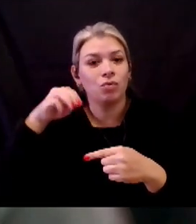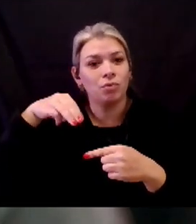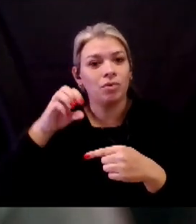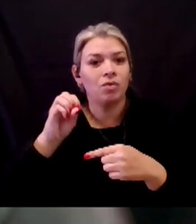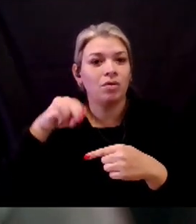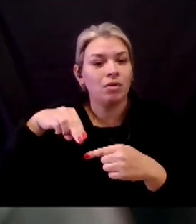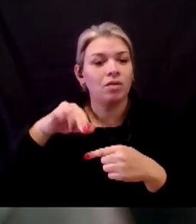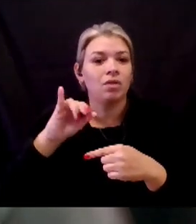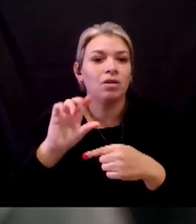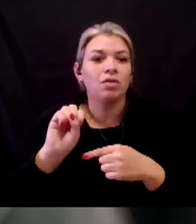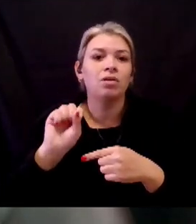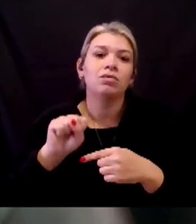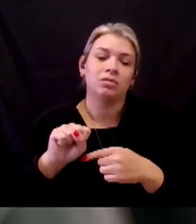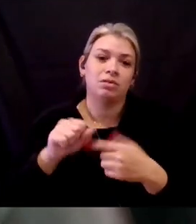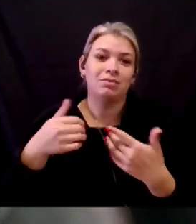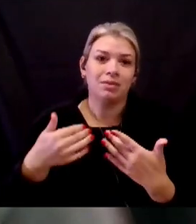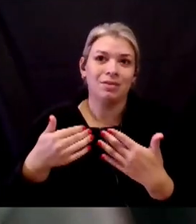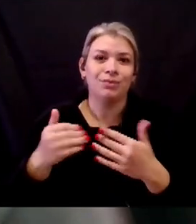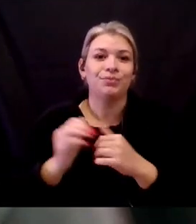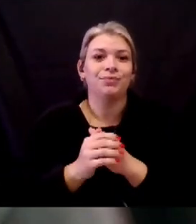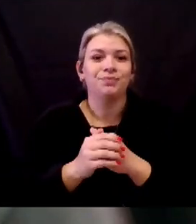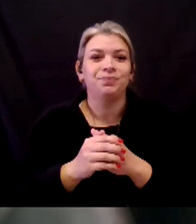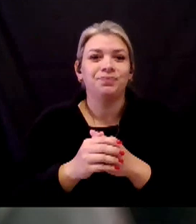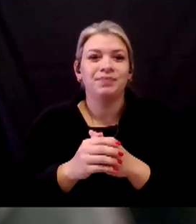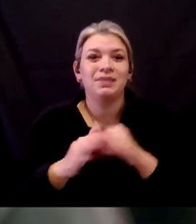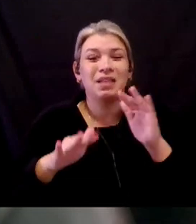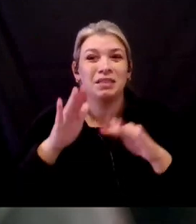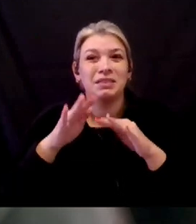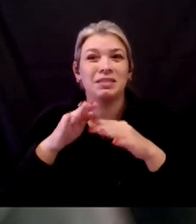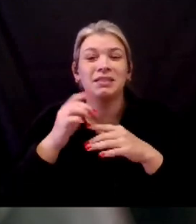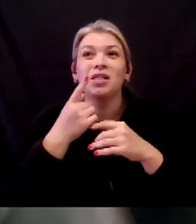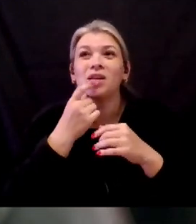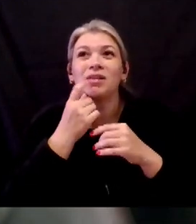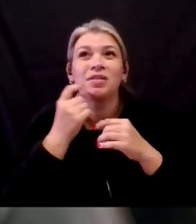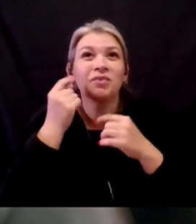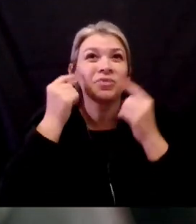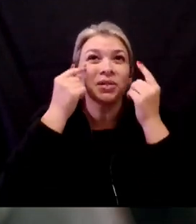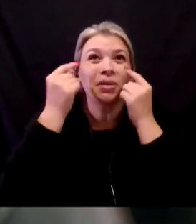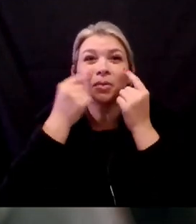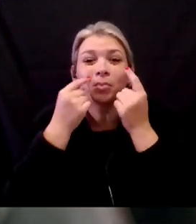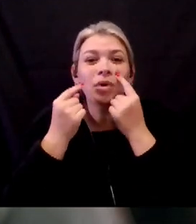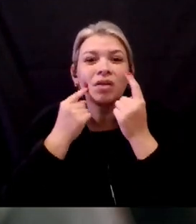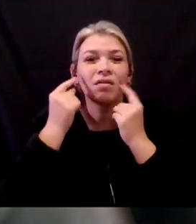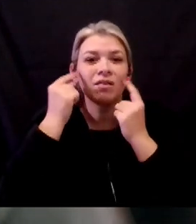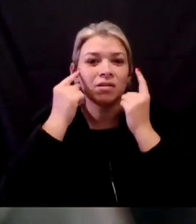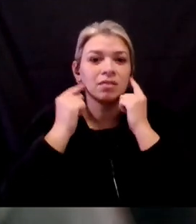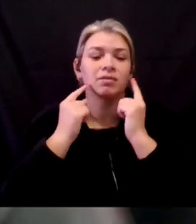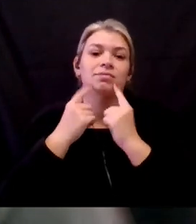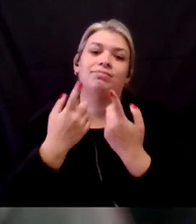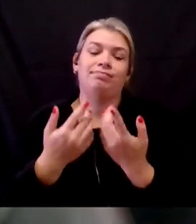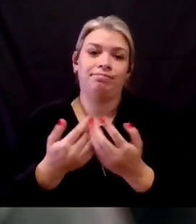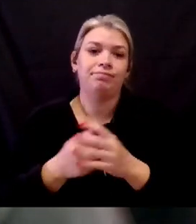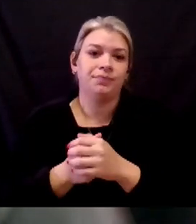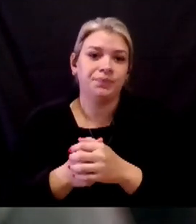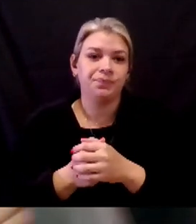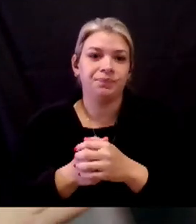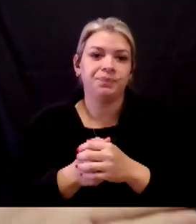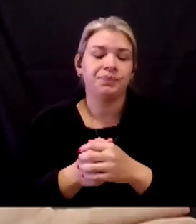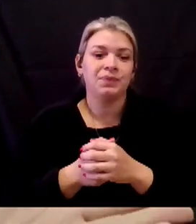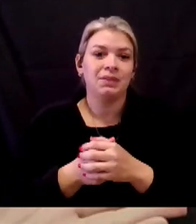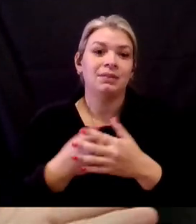criança tenha muito mais do que ela foi projetada a ter, geneticamente a ter. Então, se caso